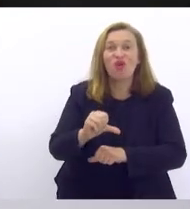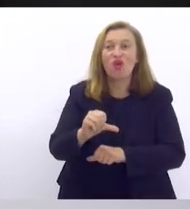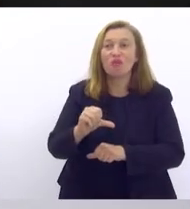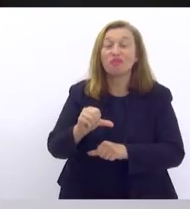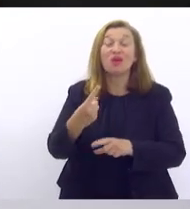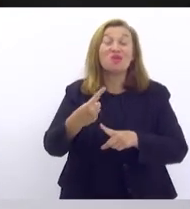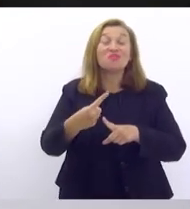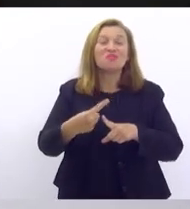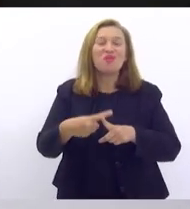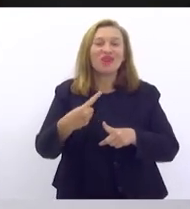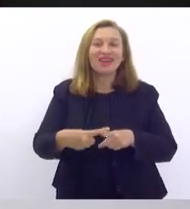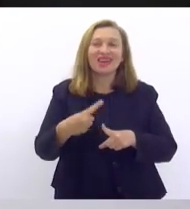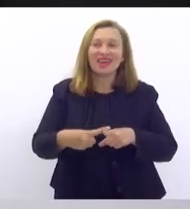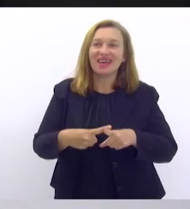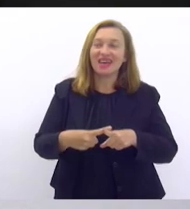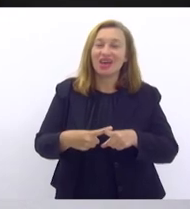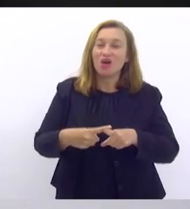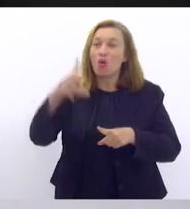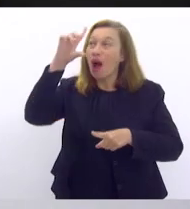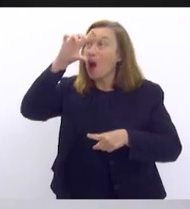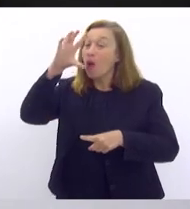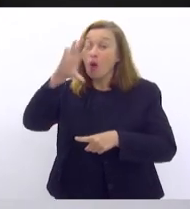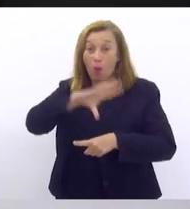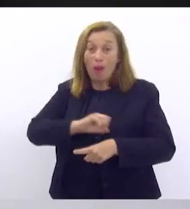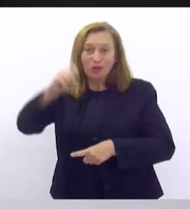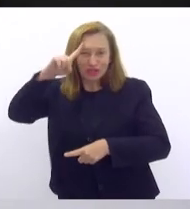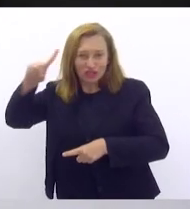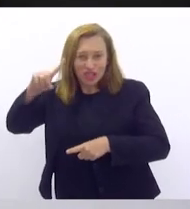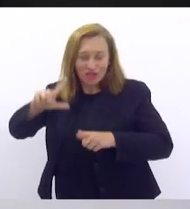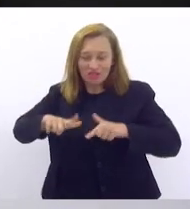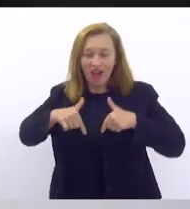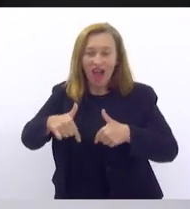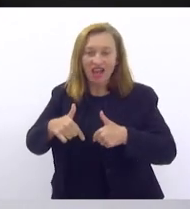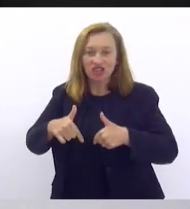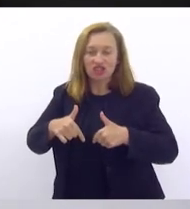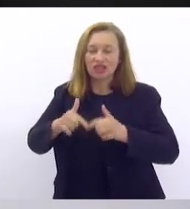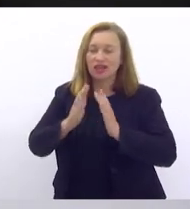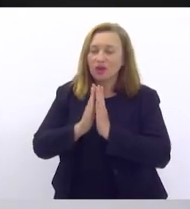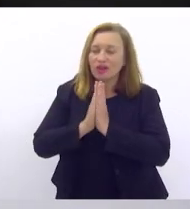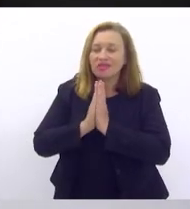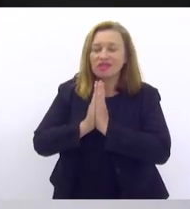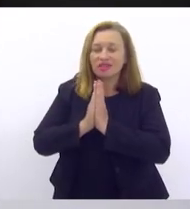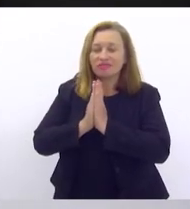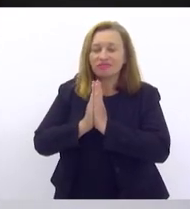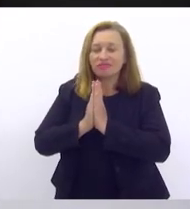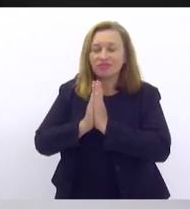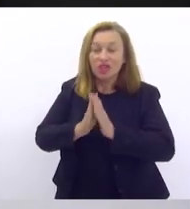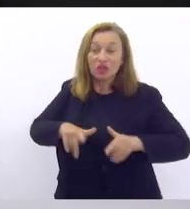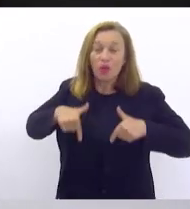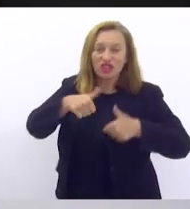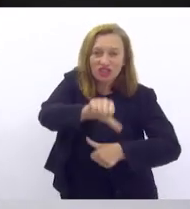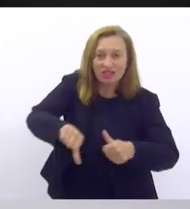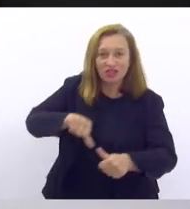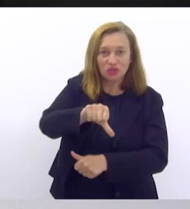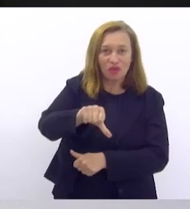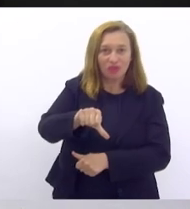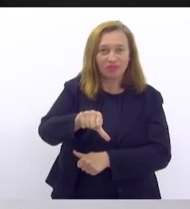porque ele é ação, ação concreta. É a oração e a ação que transforma.